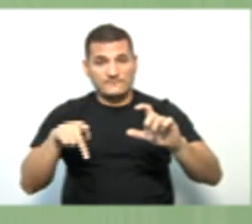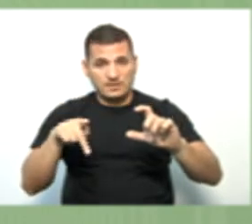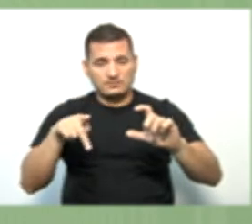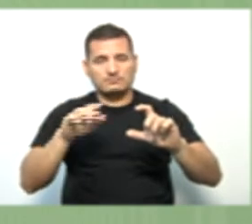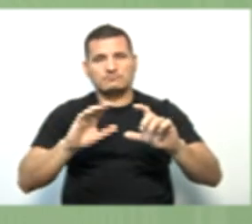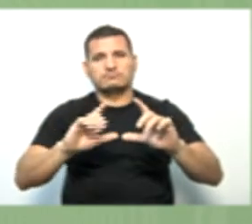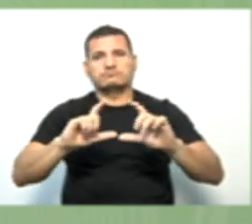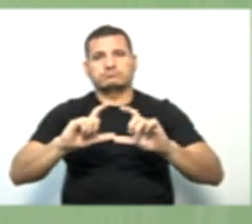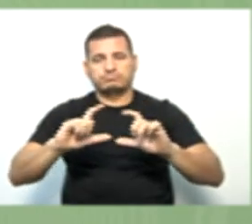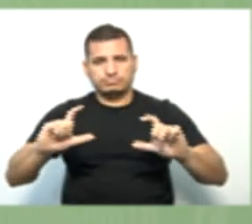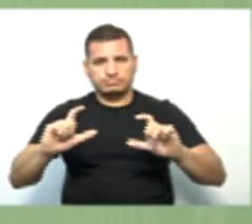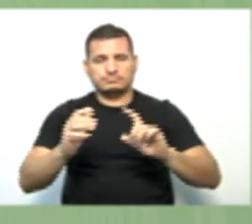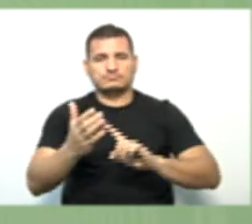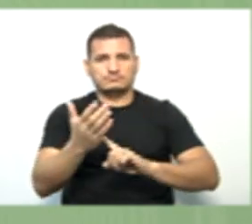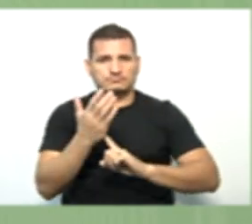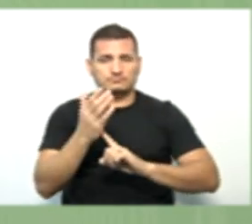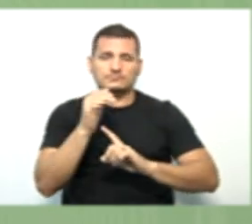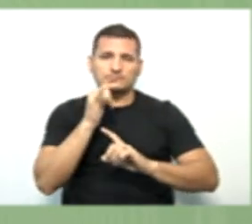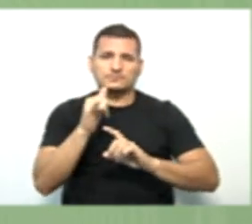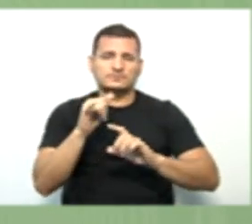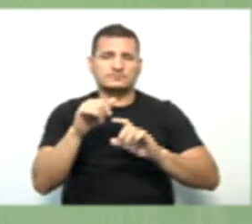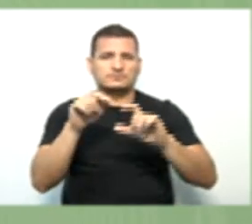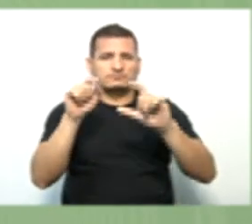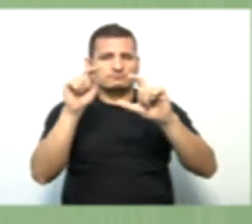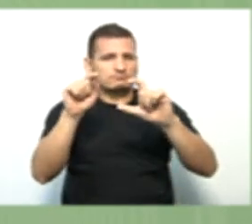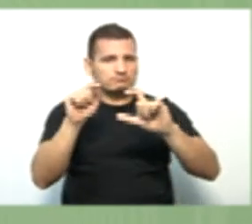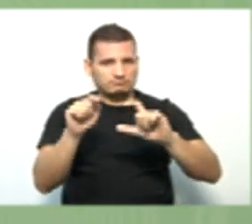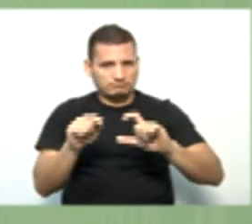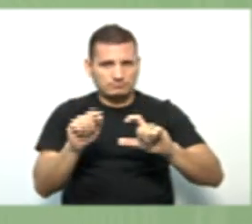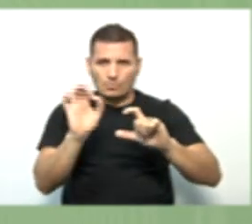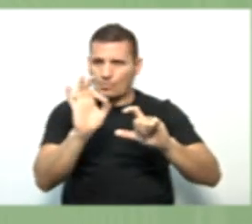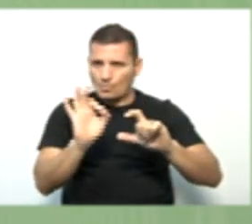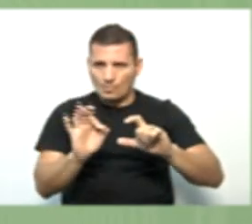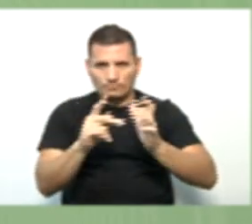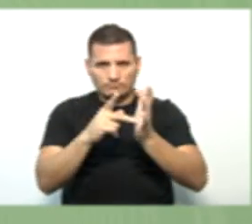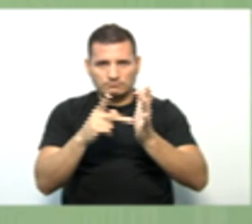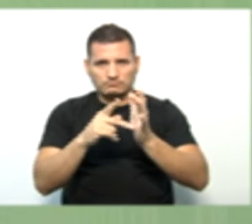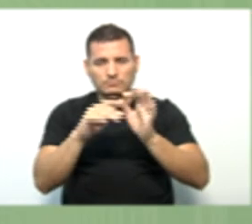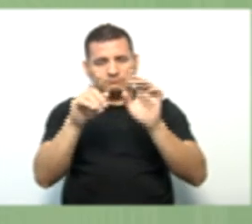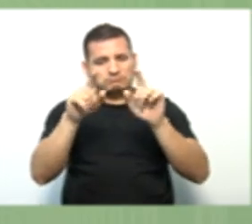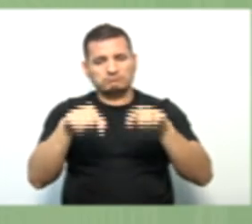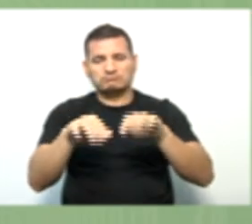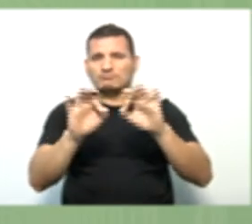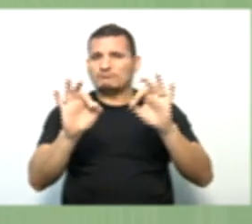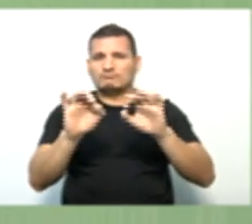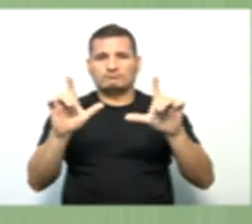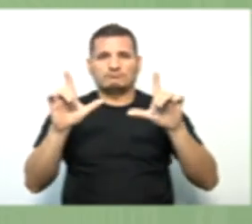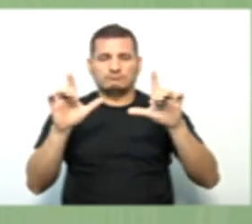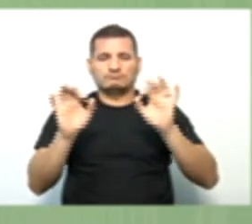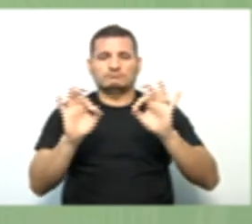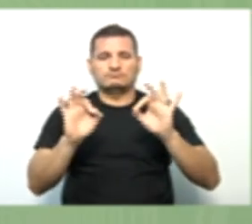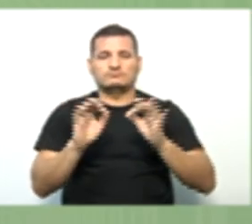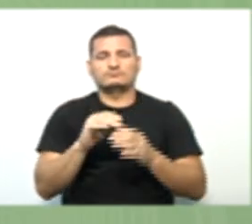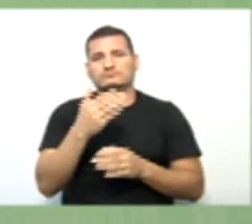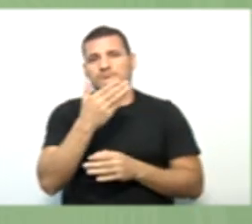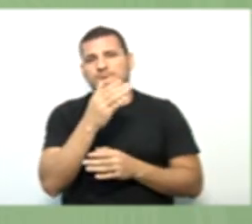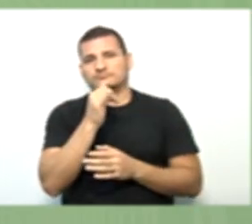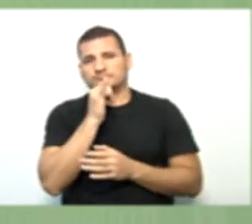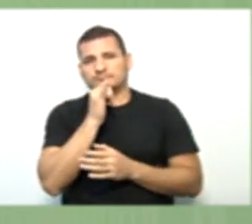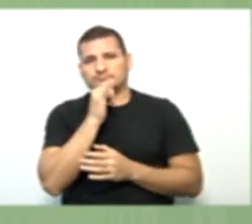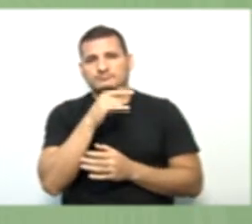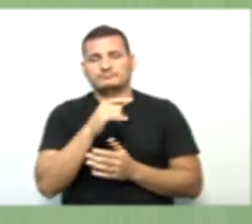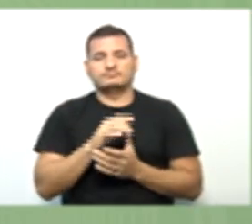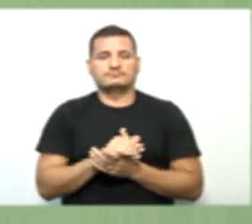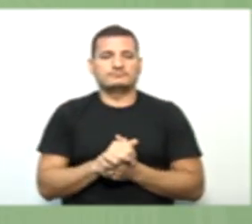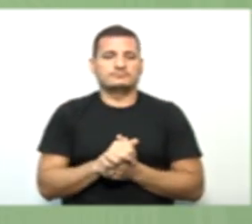verdadeira, né? Se nenhuma das condições for verdadeira, nenhum comando é executado. Aí nós temos, por exemplo,